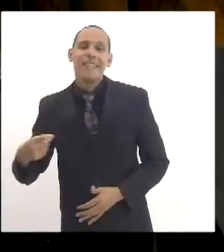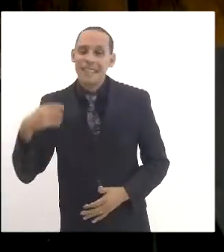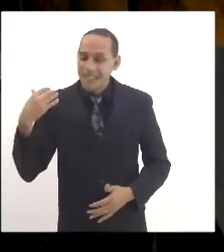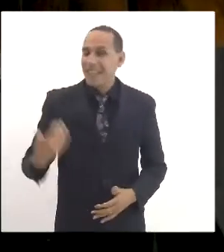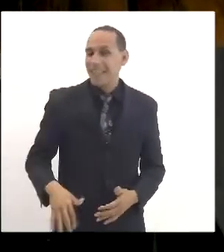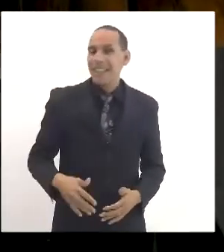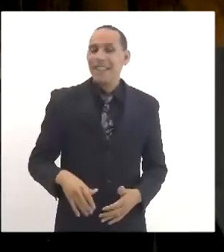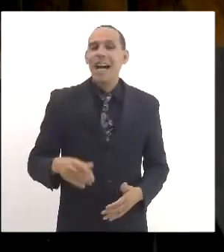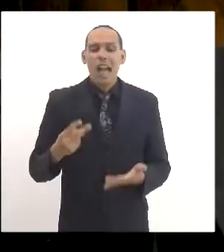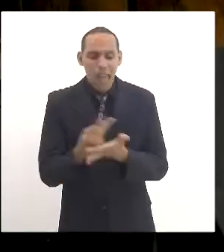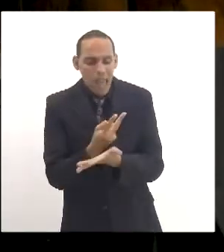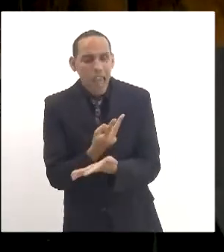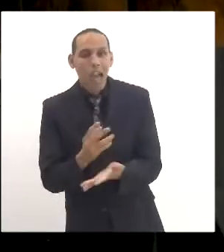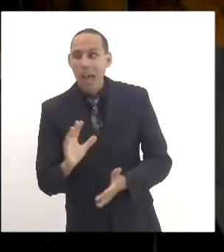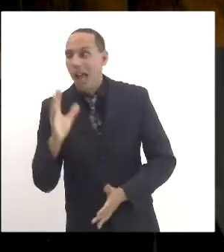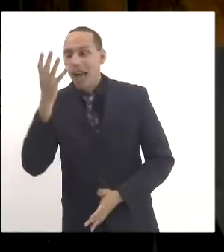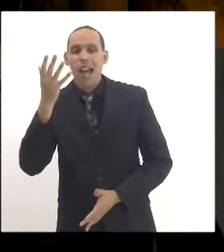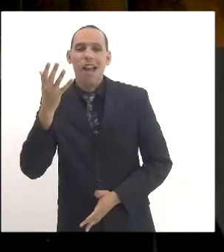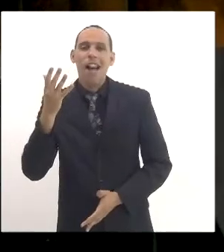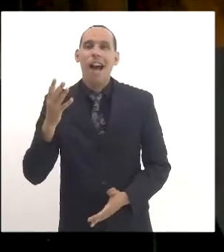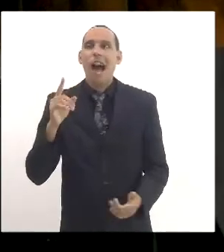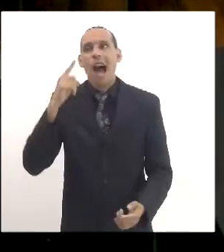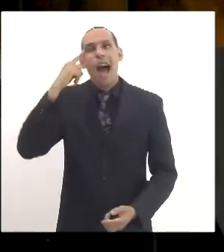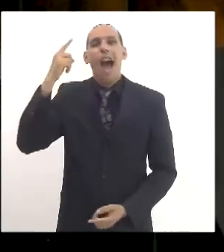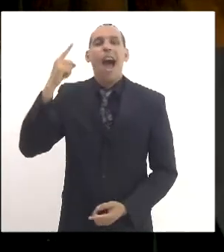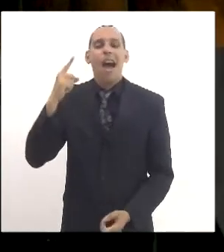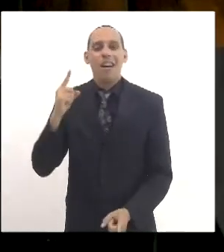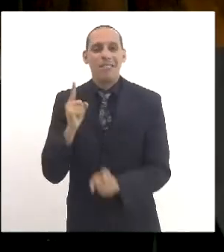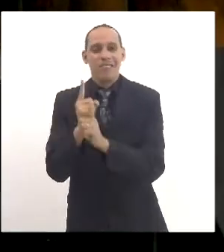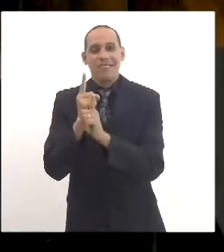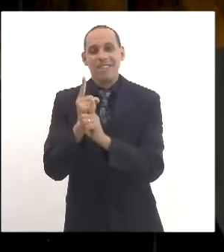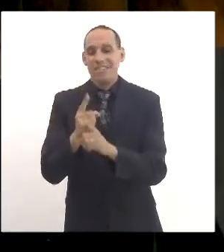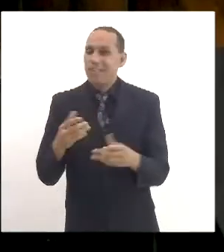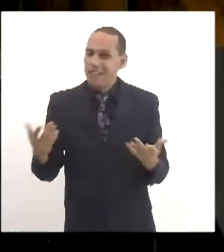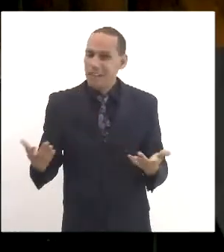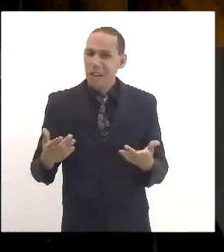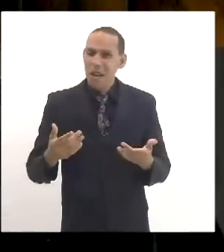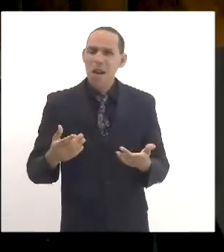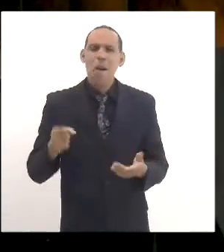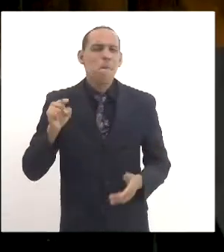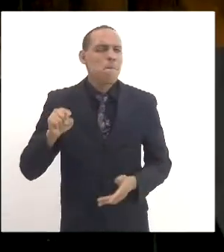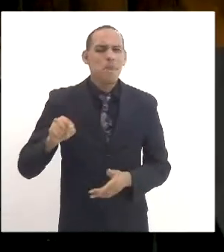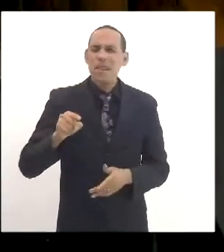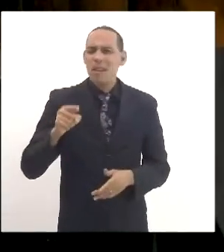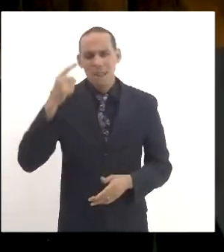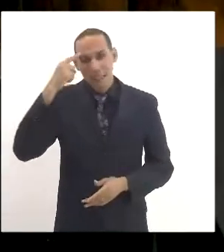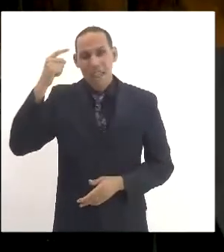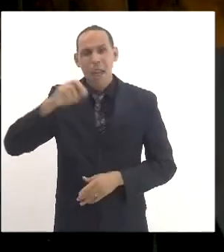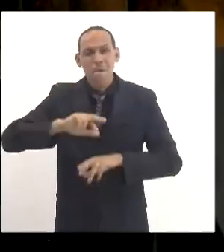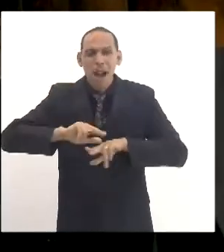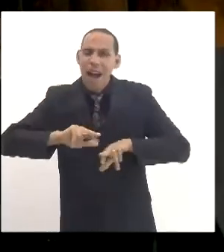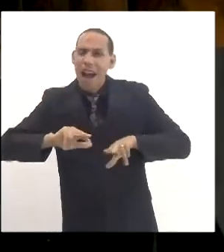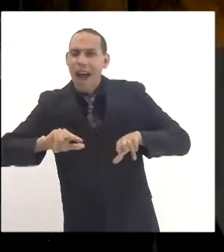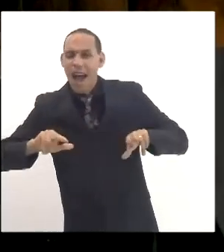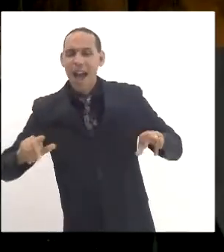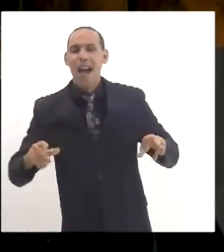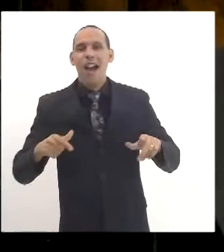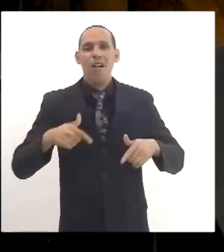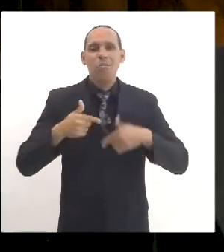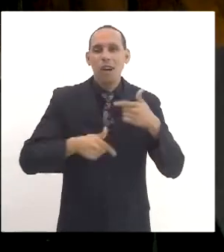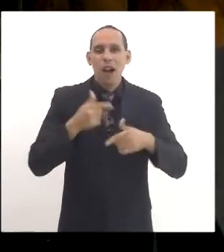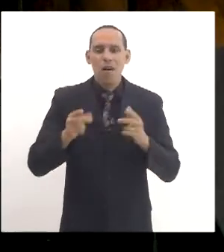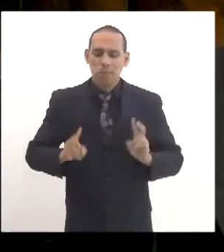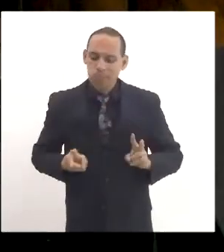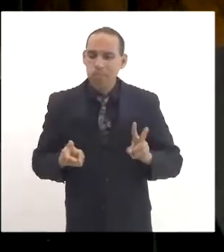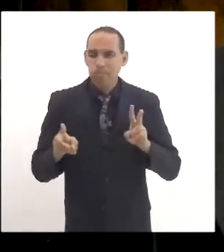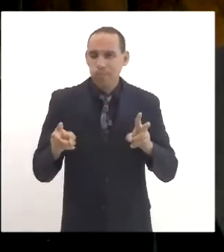de erros acidentais, milhares de outras ideias e muita interação social, para além de um trabalho contínuo de pesquisa